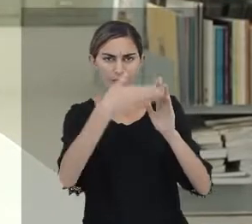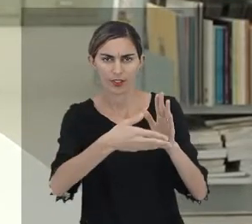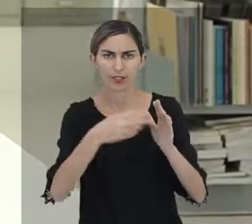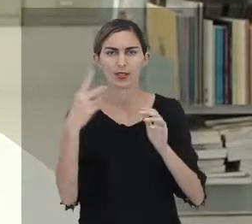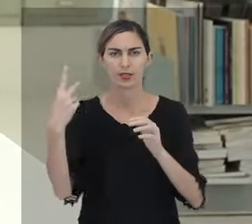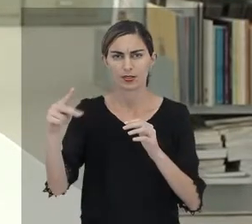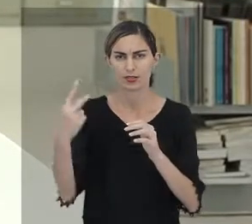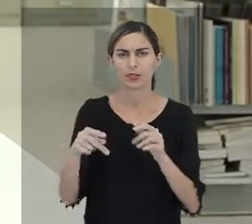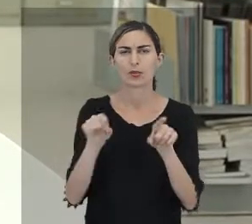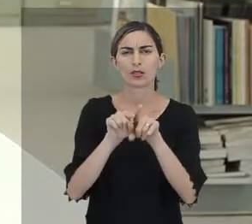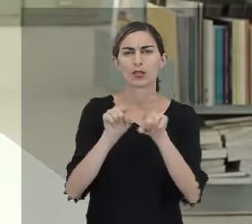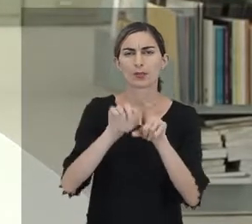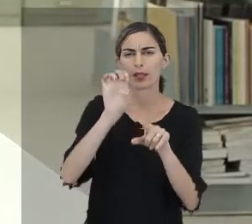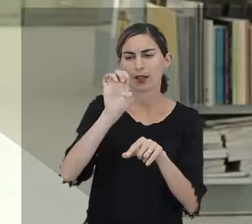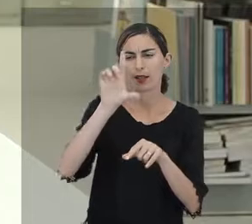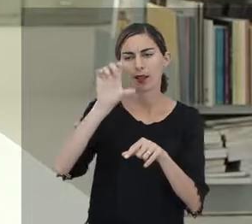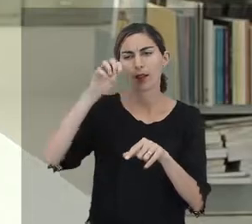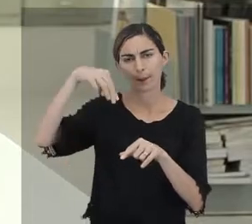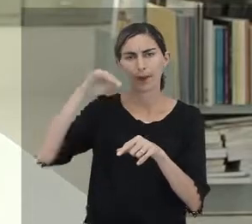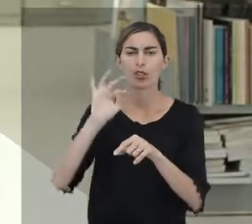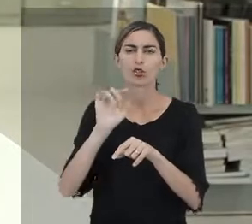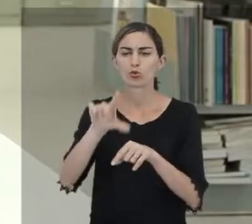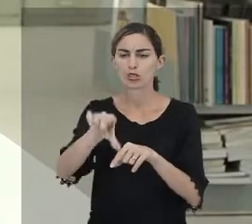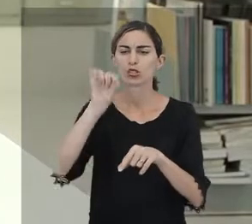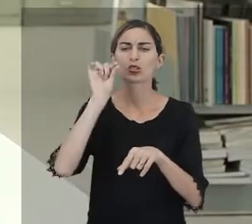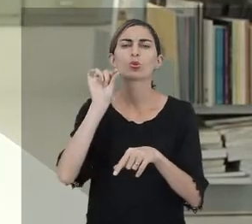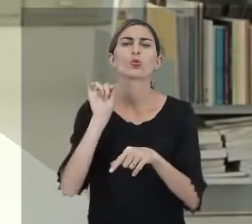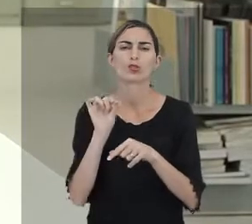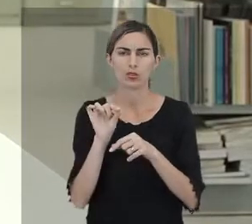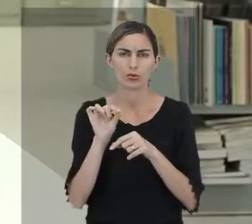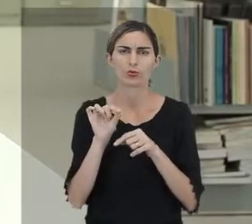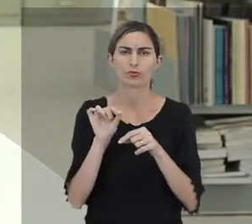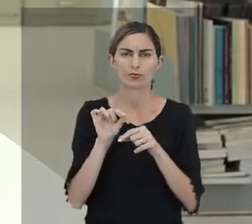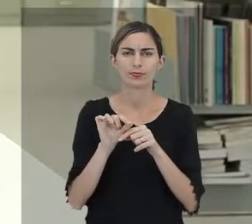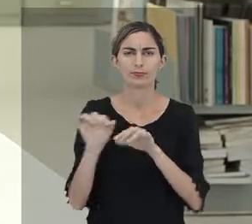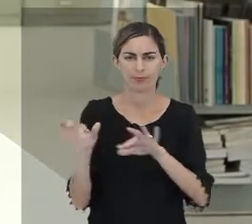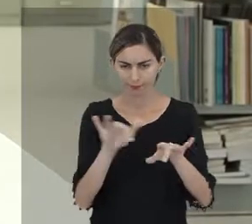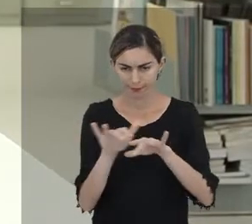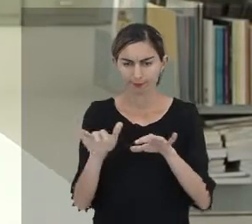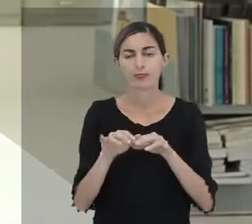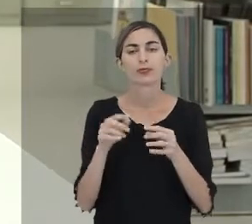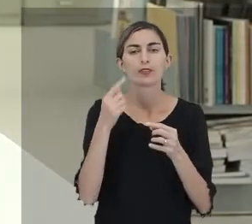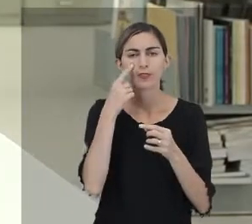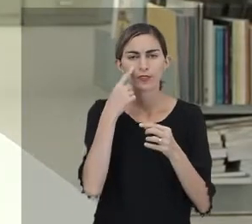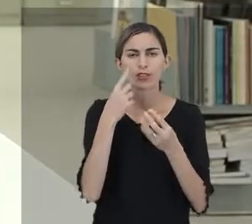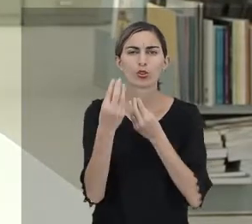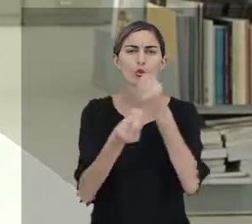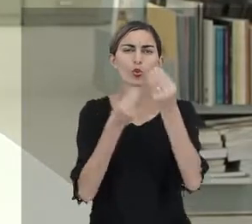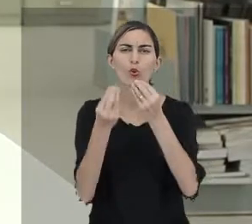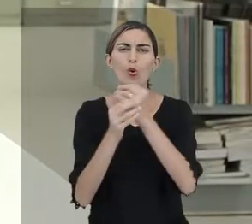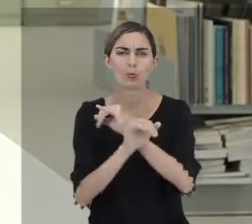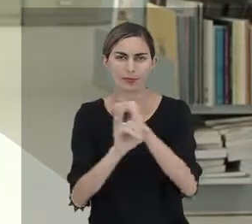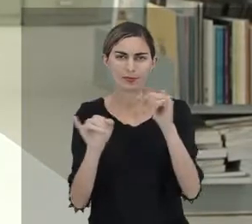você pode pegar o elemento que foi selecionado, certo? Então, aqui a gente está vendo como